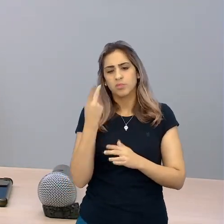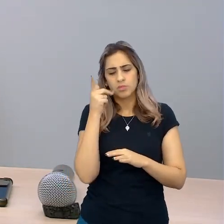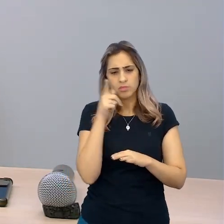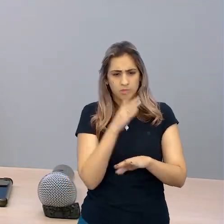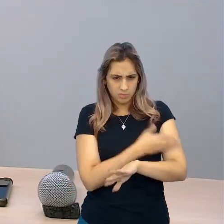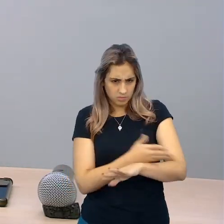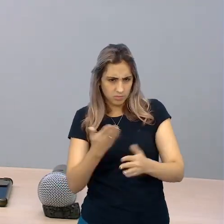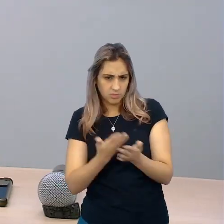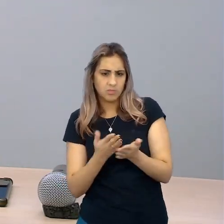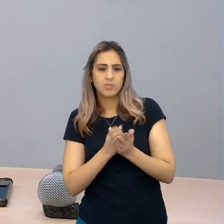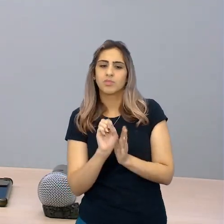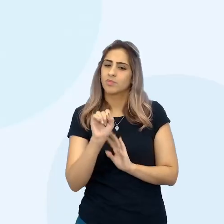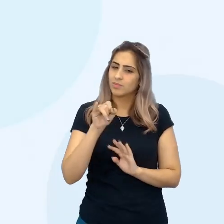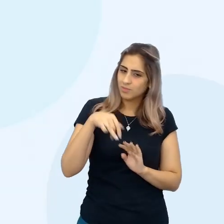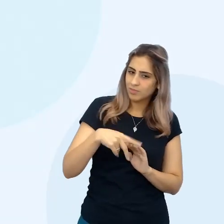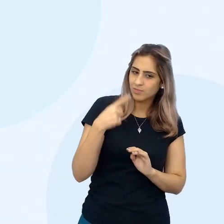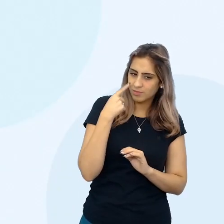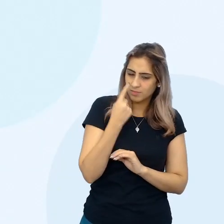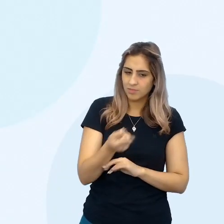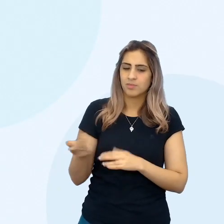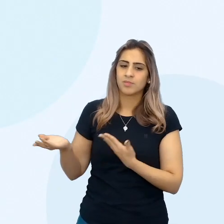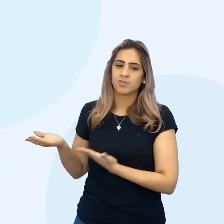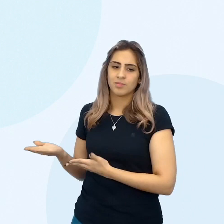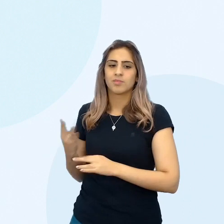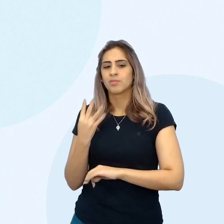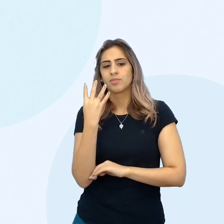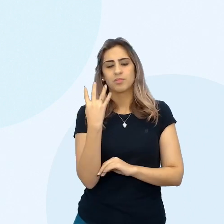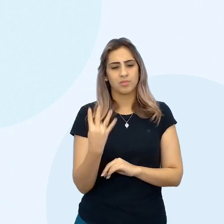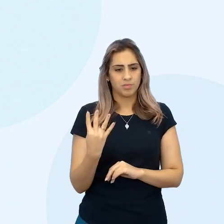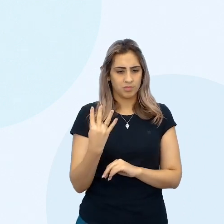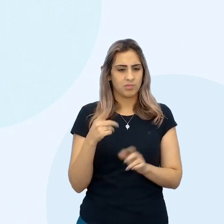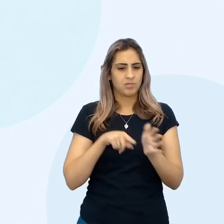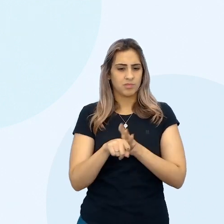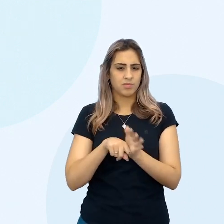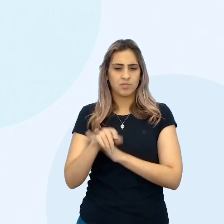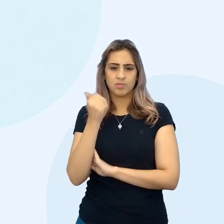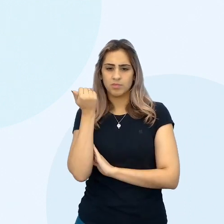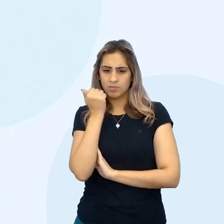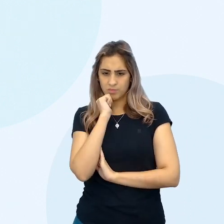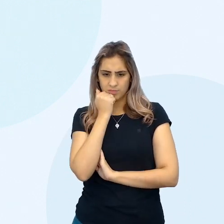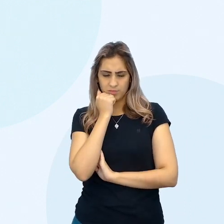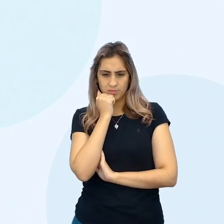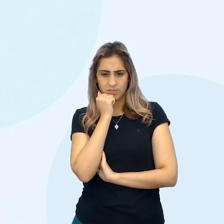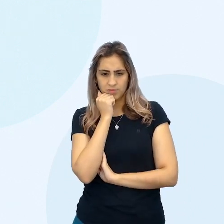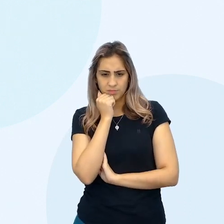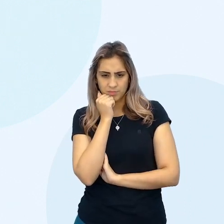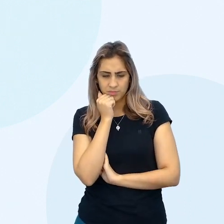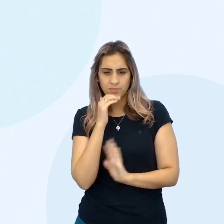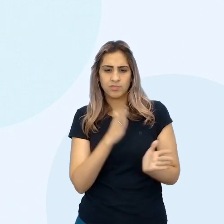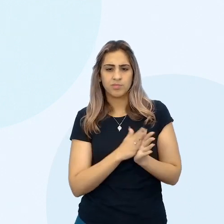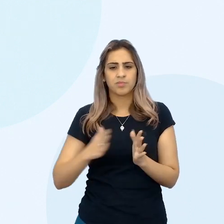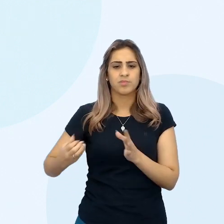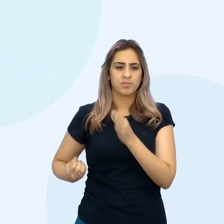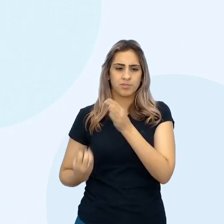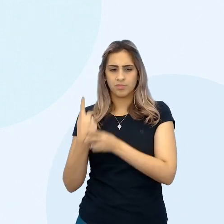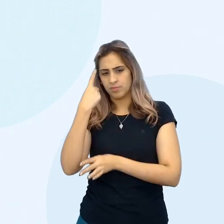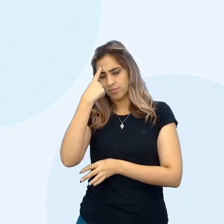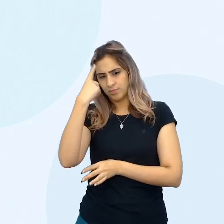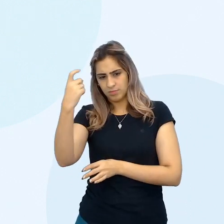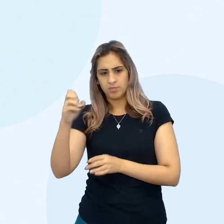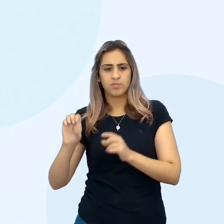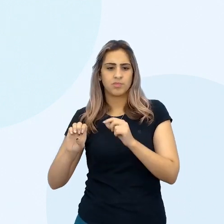começar a aula? Então, olha o eixo estruturante. São os 4, investigação científica, que é a nossa lupa, processos criativos,